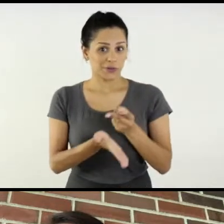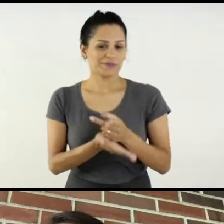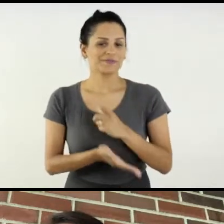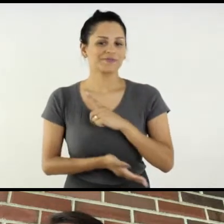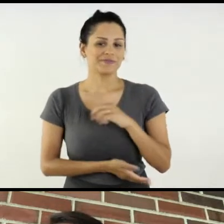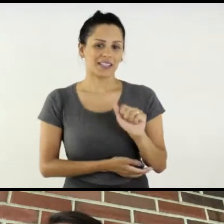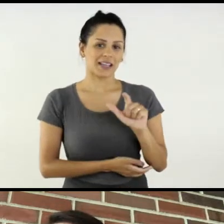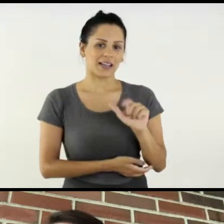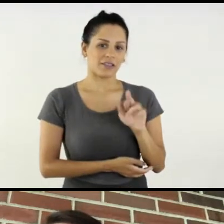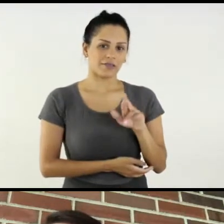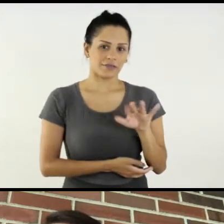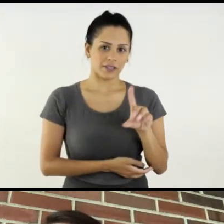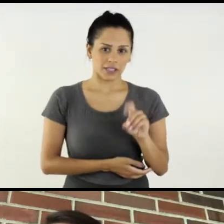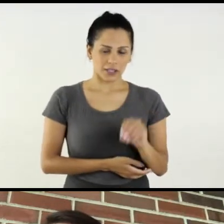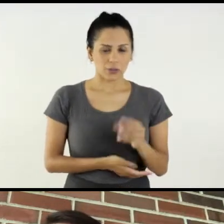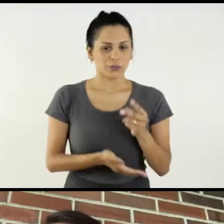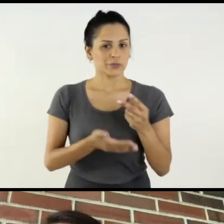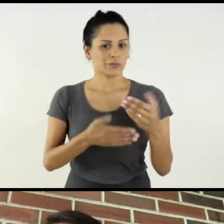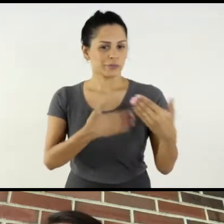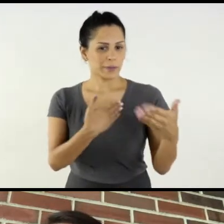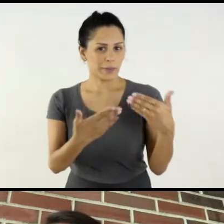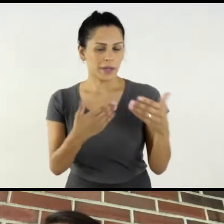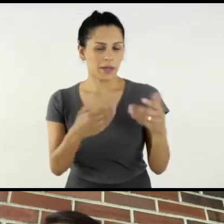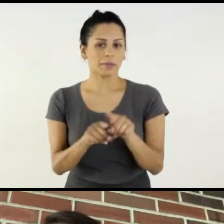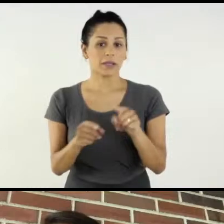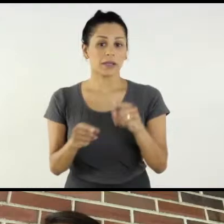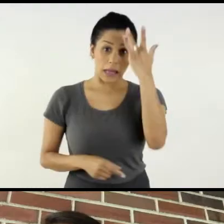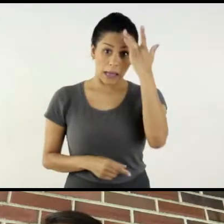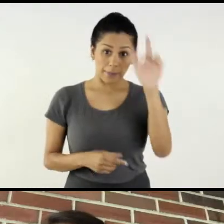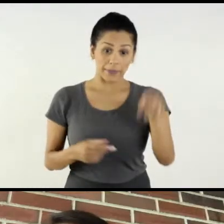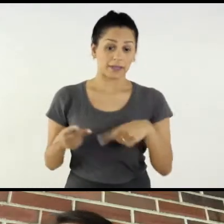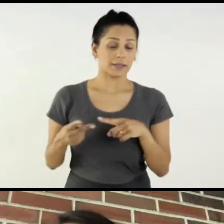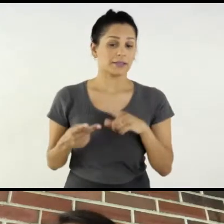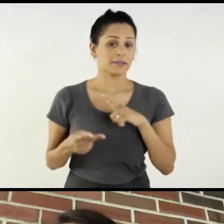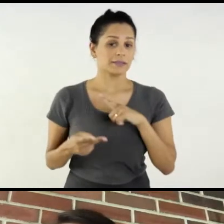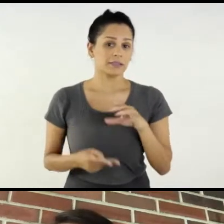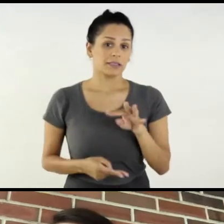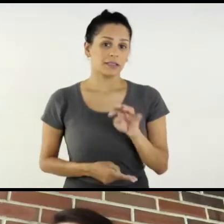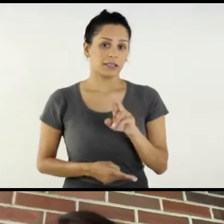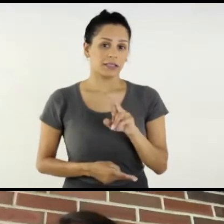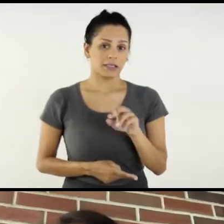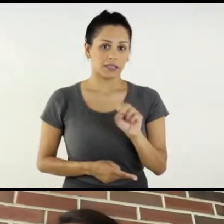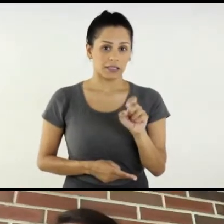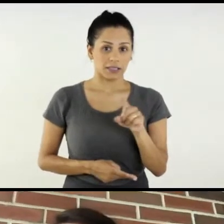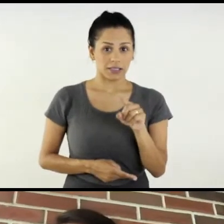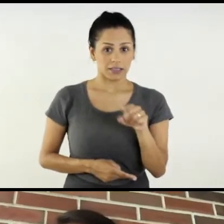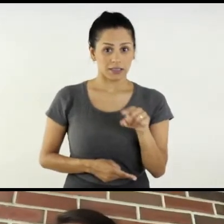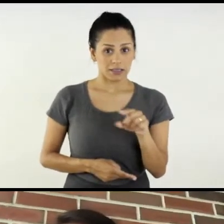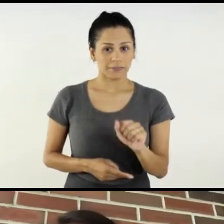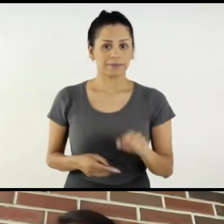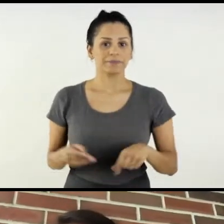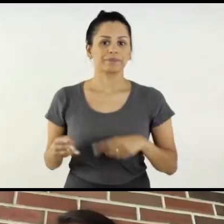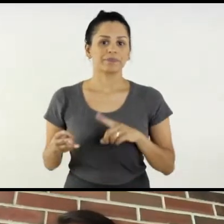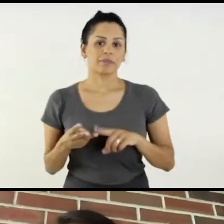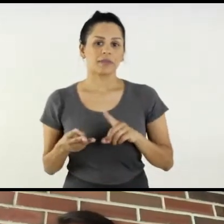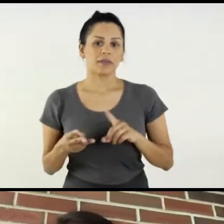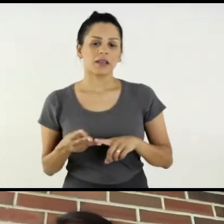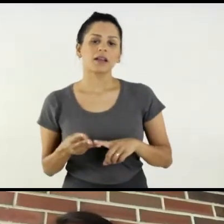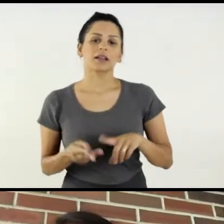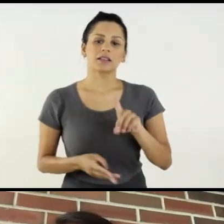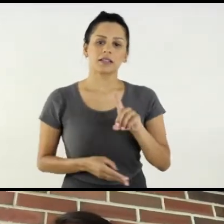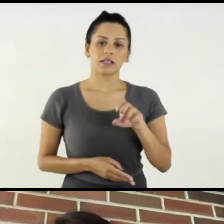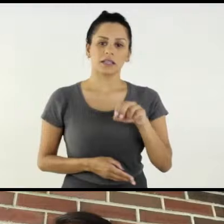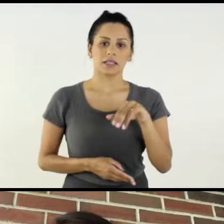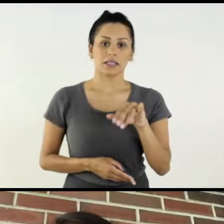editor da ZUM, e amanhã com Teresa Margolis e Gabriela Rangel, e às 3 horas, e Denilson Baniwa com Ailton Krenak